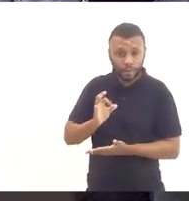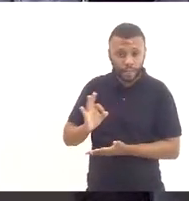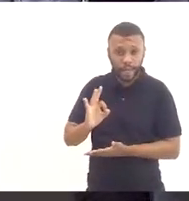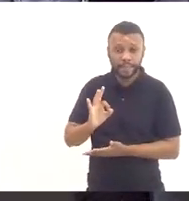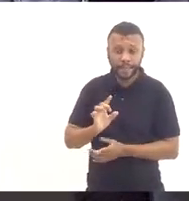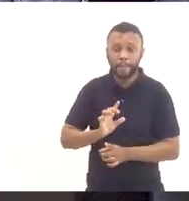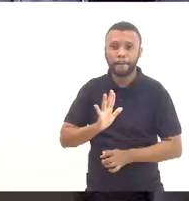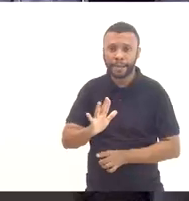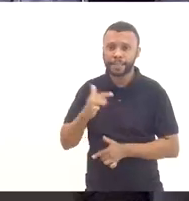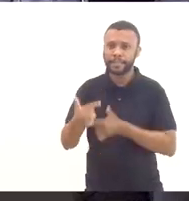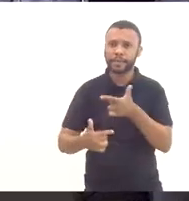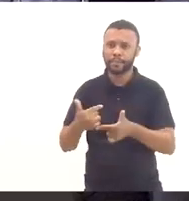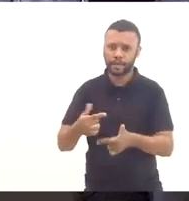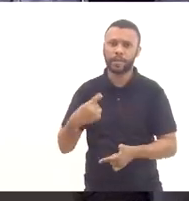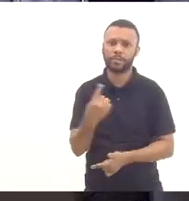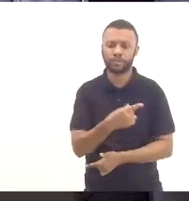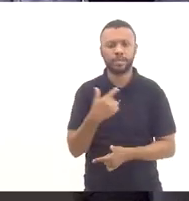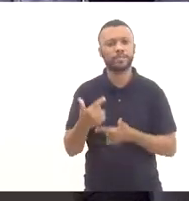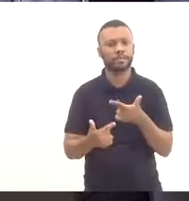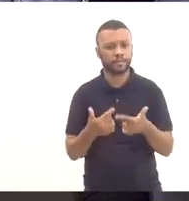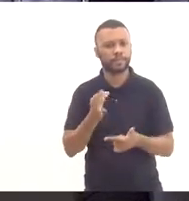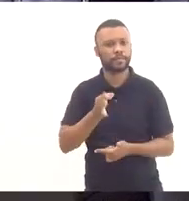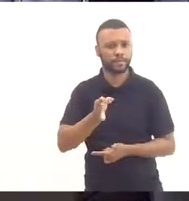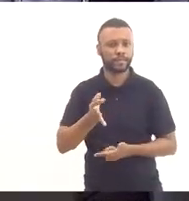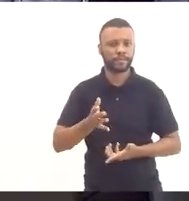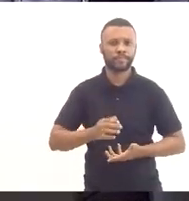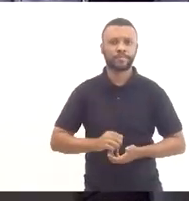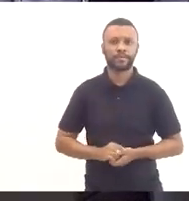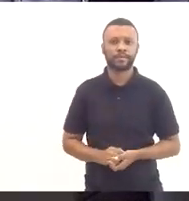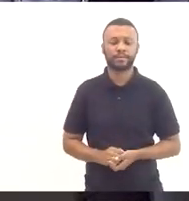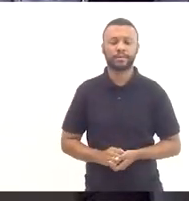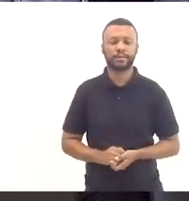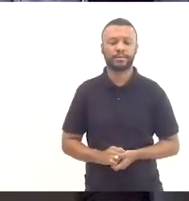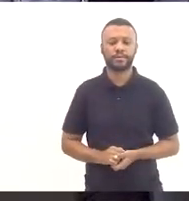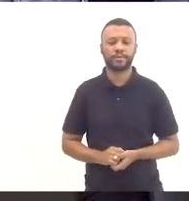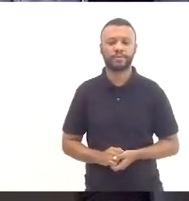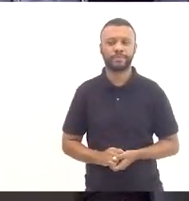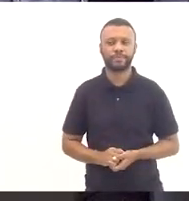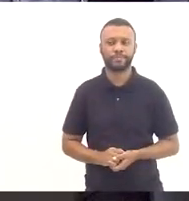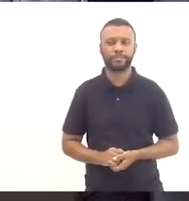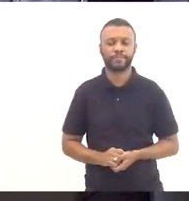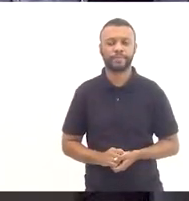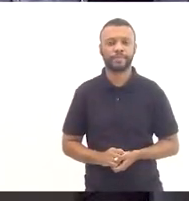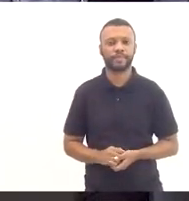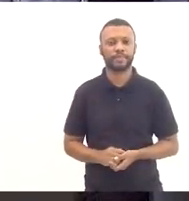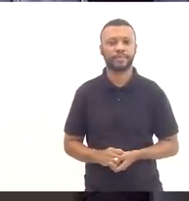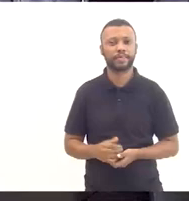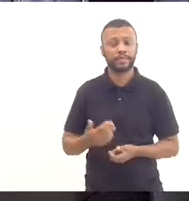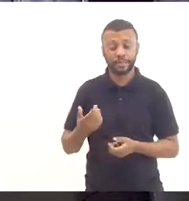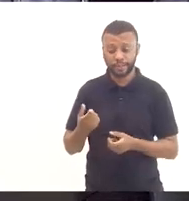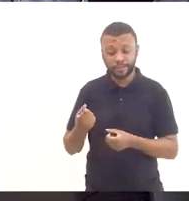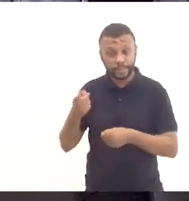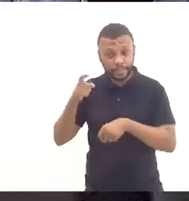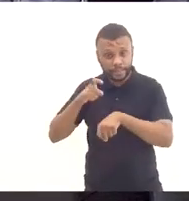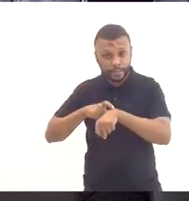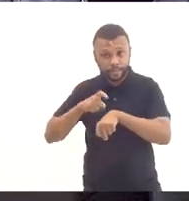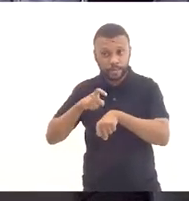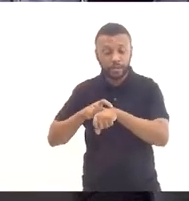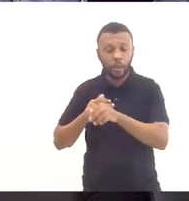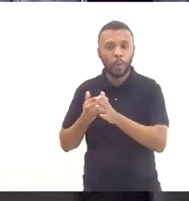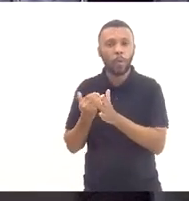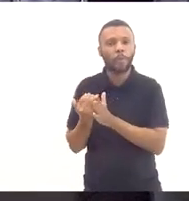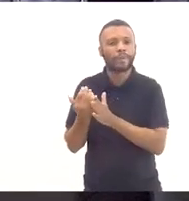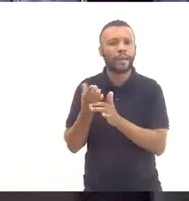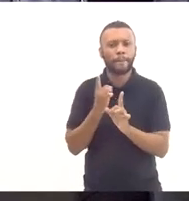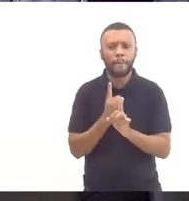trabalhamos nós trabalhamos e e naquele momento é comecei entrar em